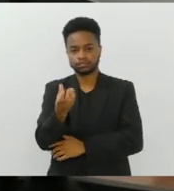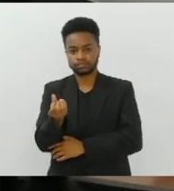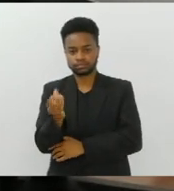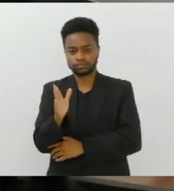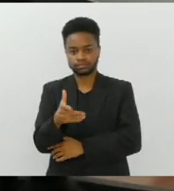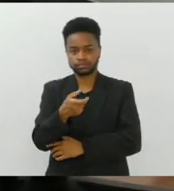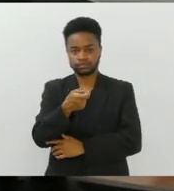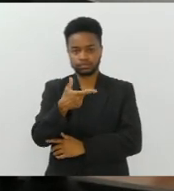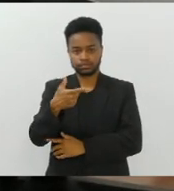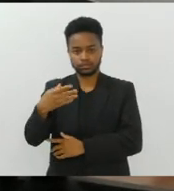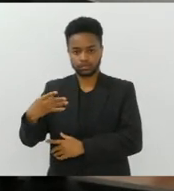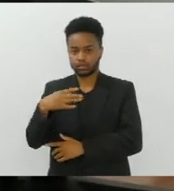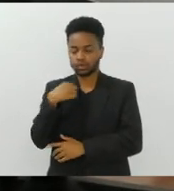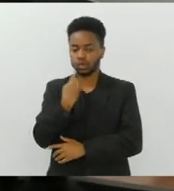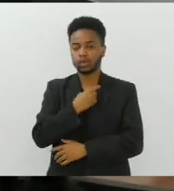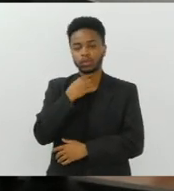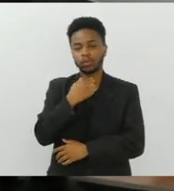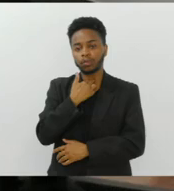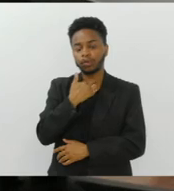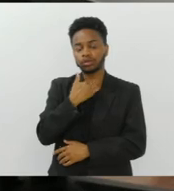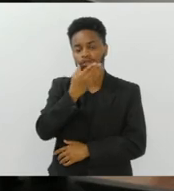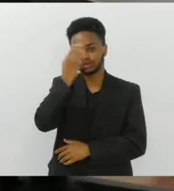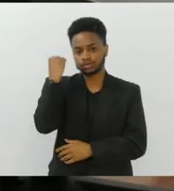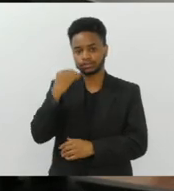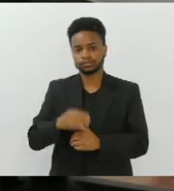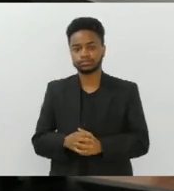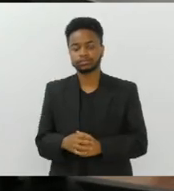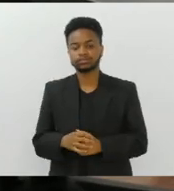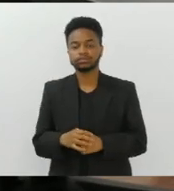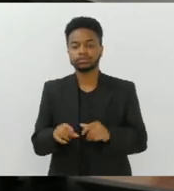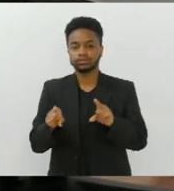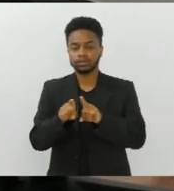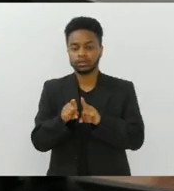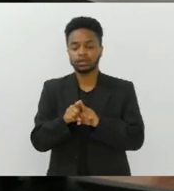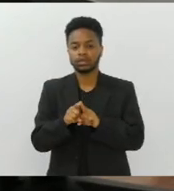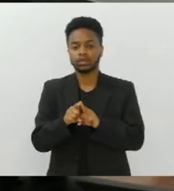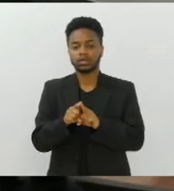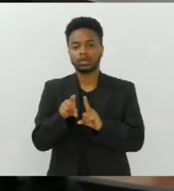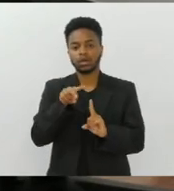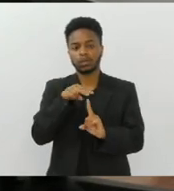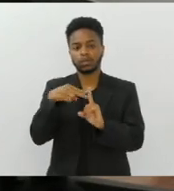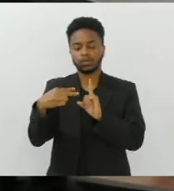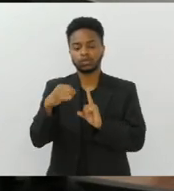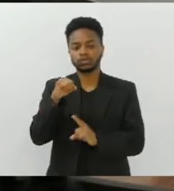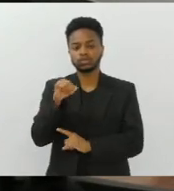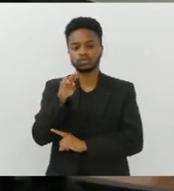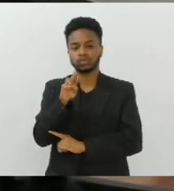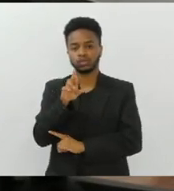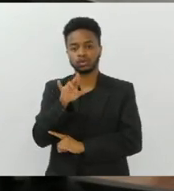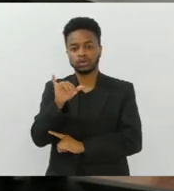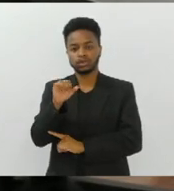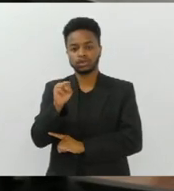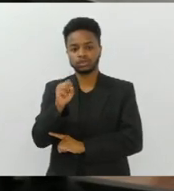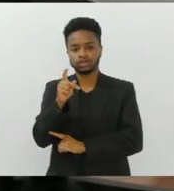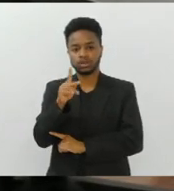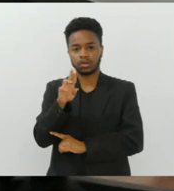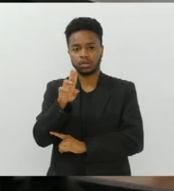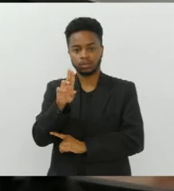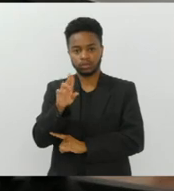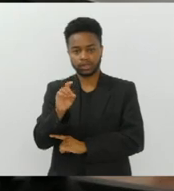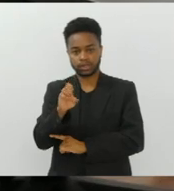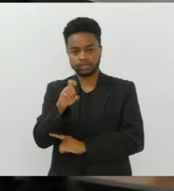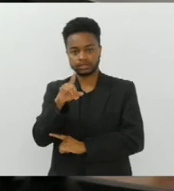nos esquecer dele. Do ponto de vista da jurisprudência, e o Conselho Nacional de Justiça tem um particular cuidado com o cumprimento